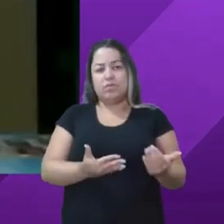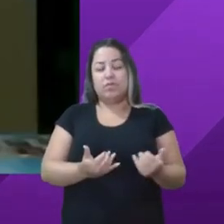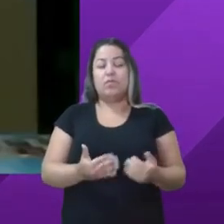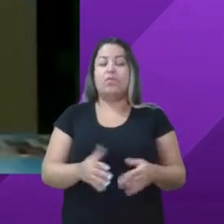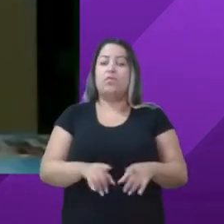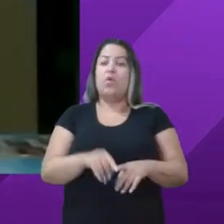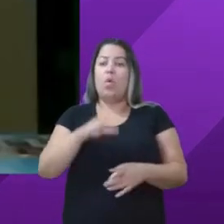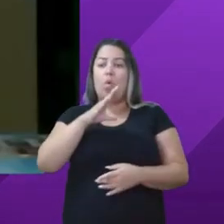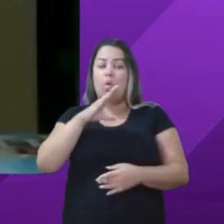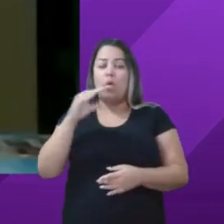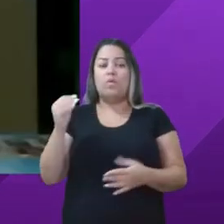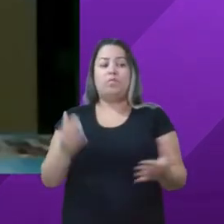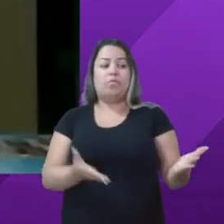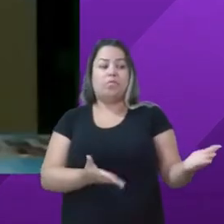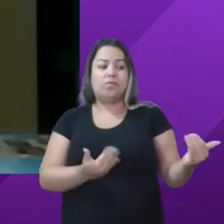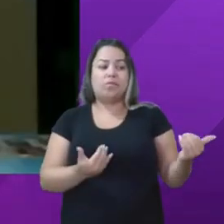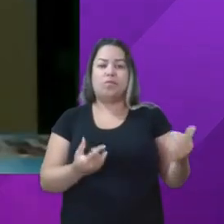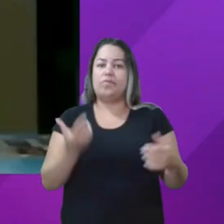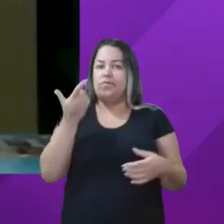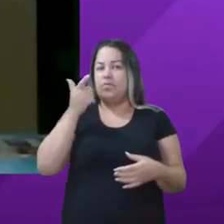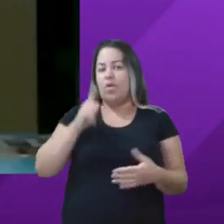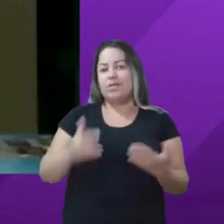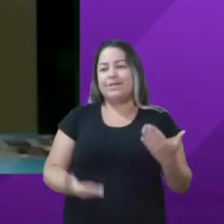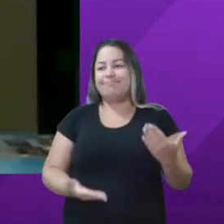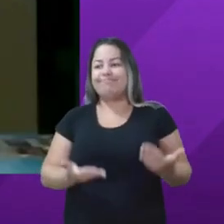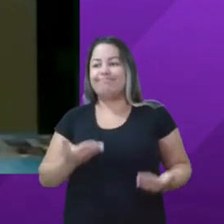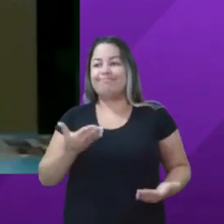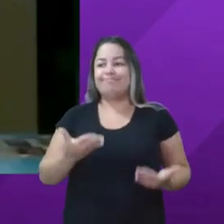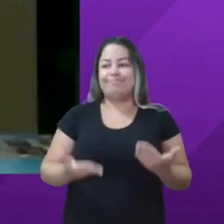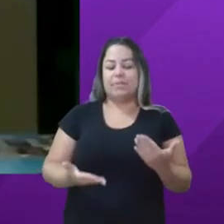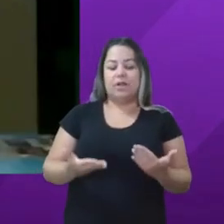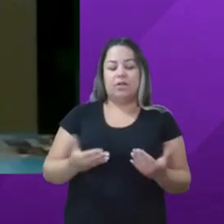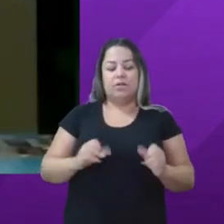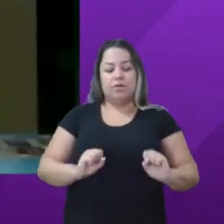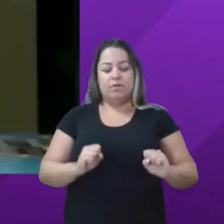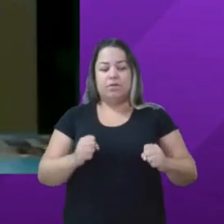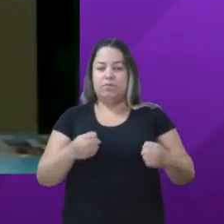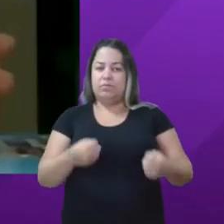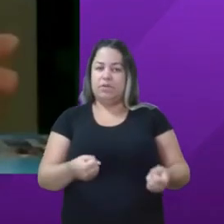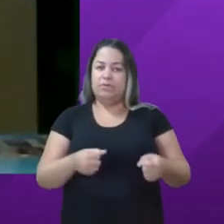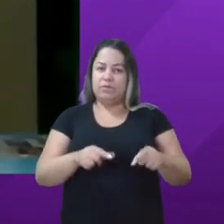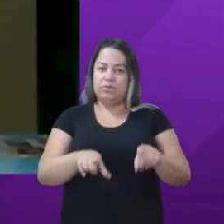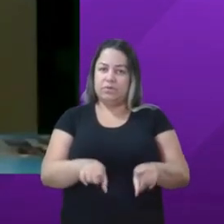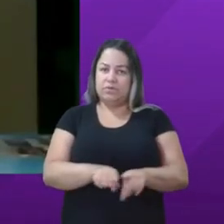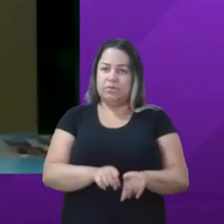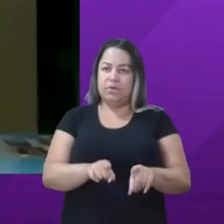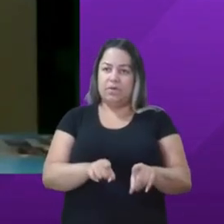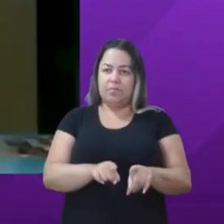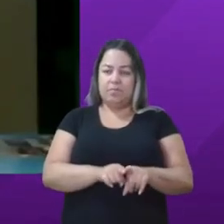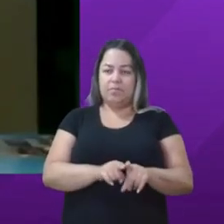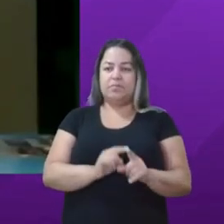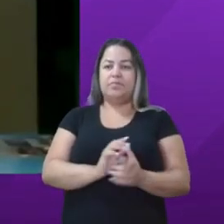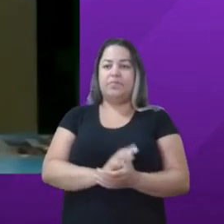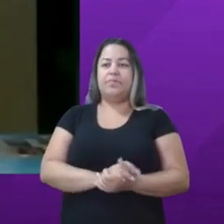adulto, consiga esse equilíbrio necessário para enfrentar, né,